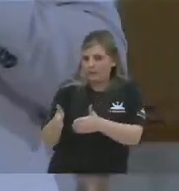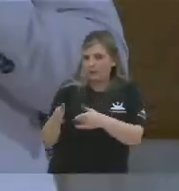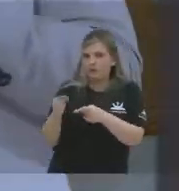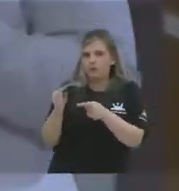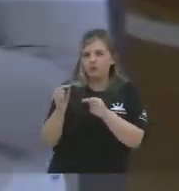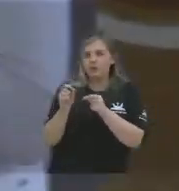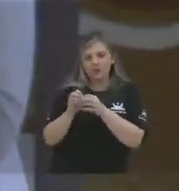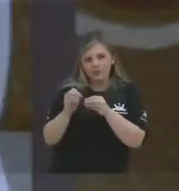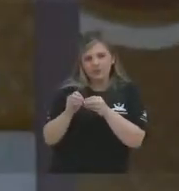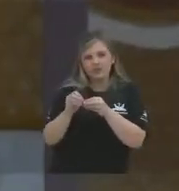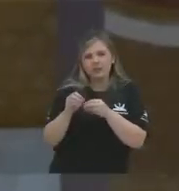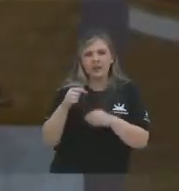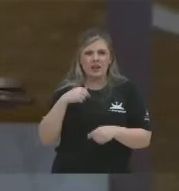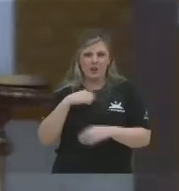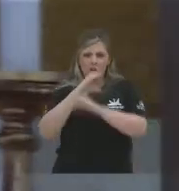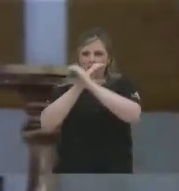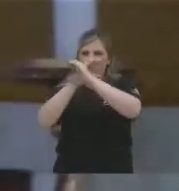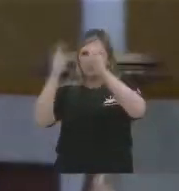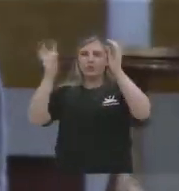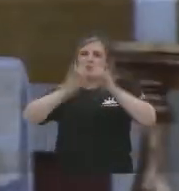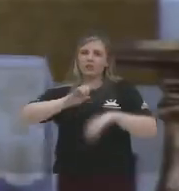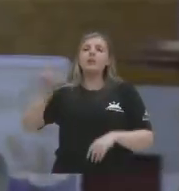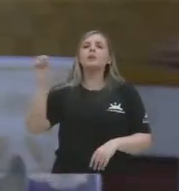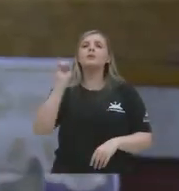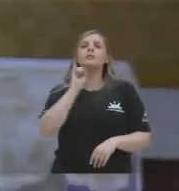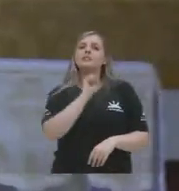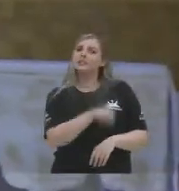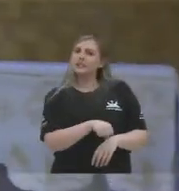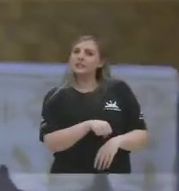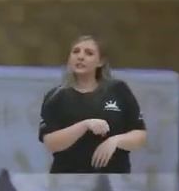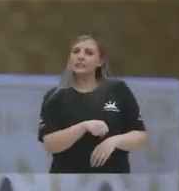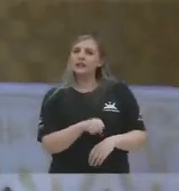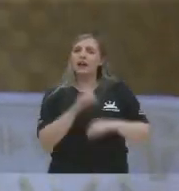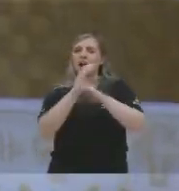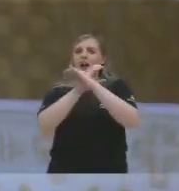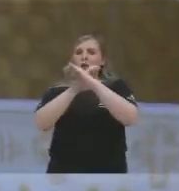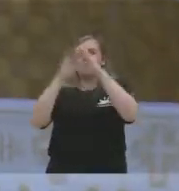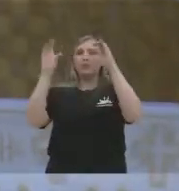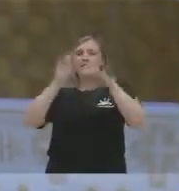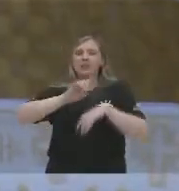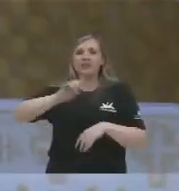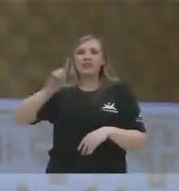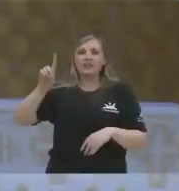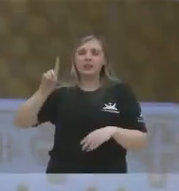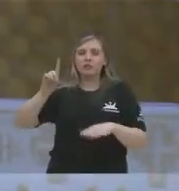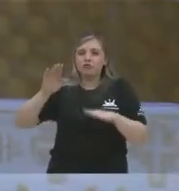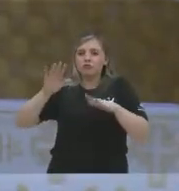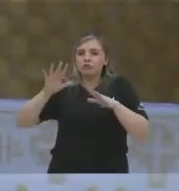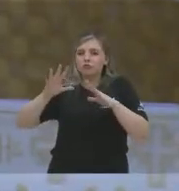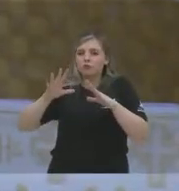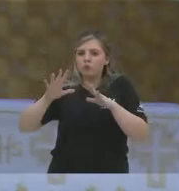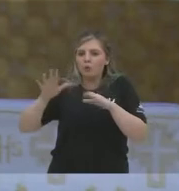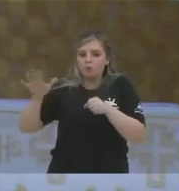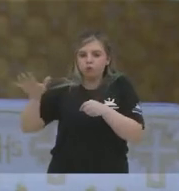eu confio em Deus? Sim, a confiança em Deus deve ser total.